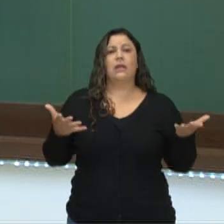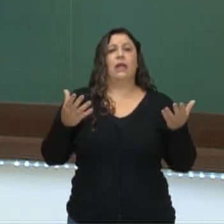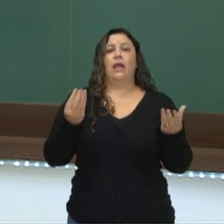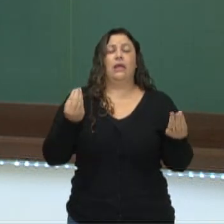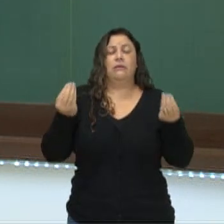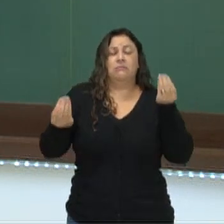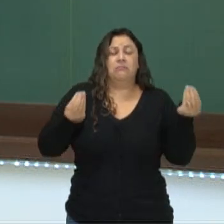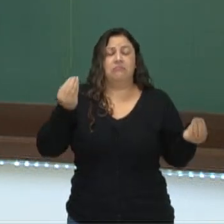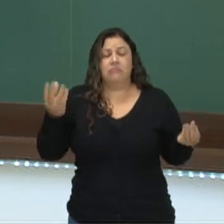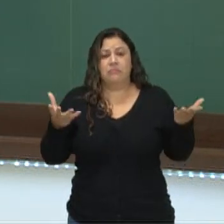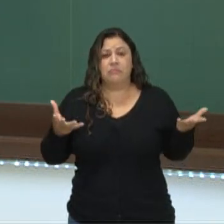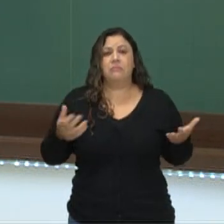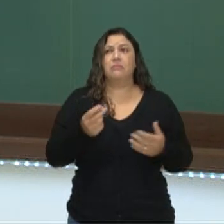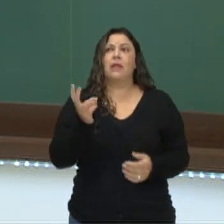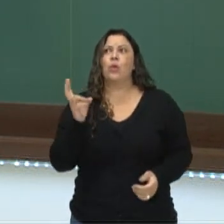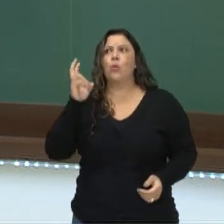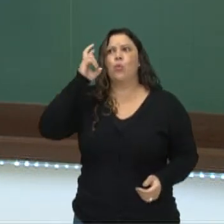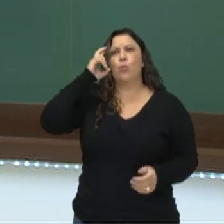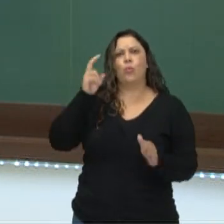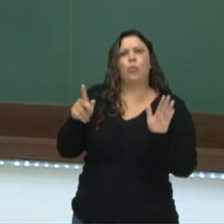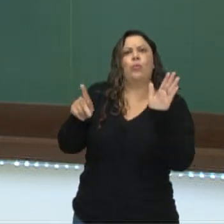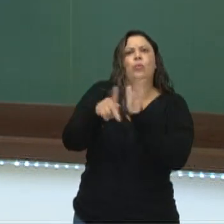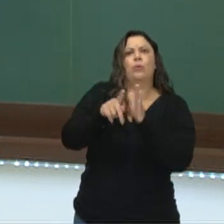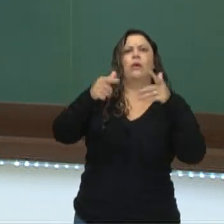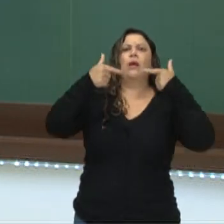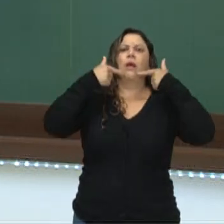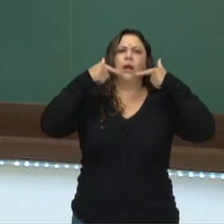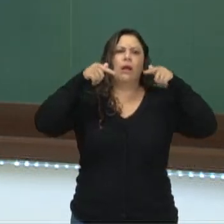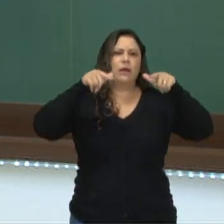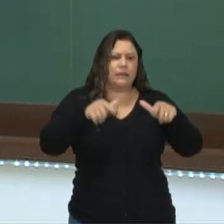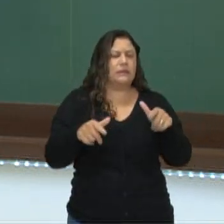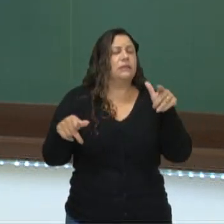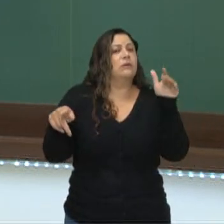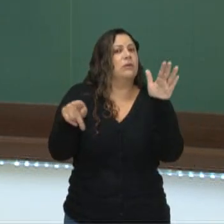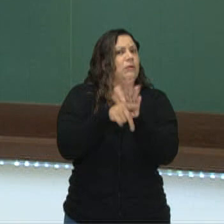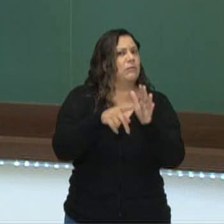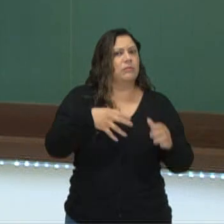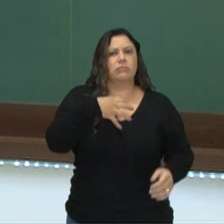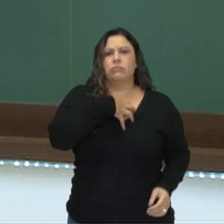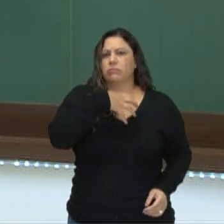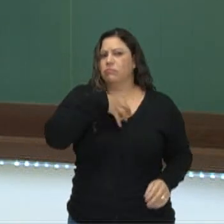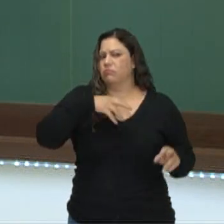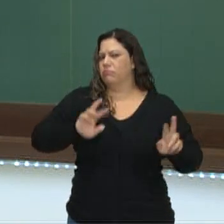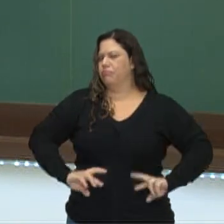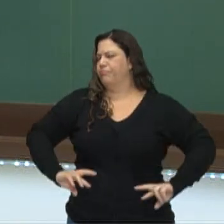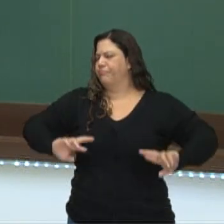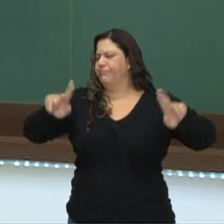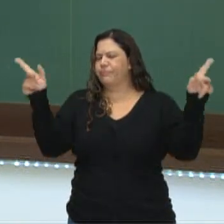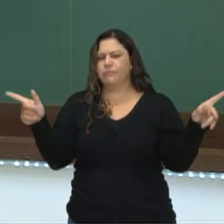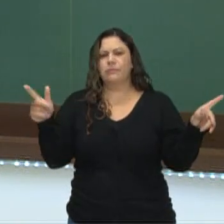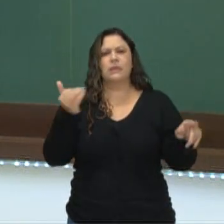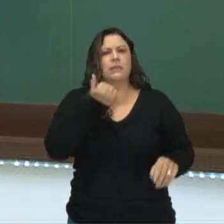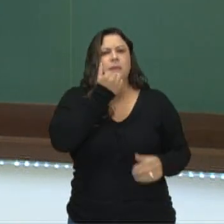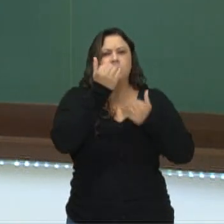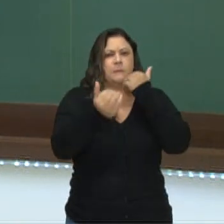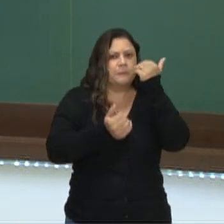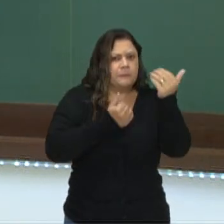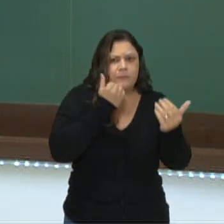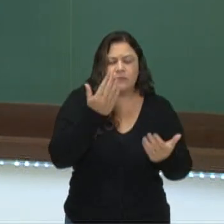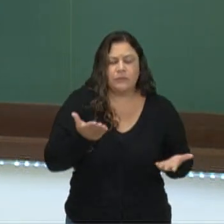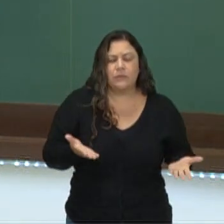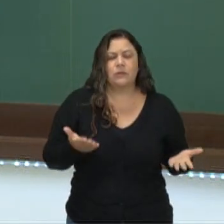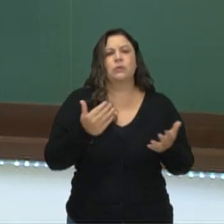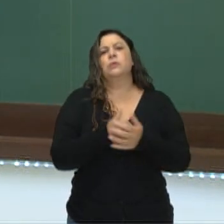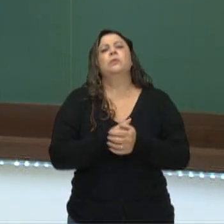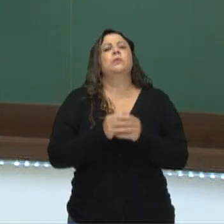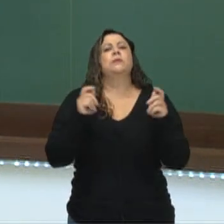desconfortável. Eles têm cultura própria, idioma próprio, maneira de viver diferente, mas eles não conseguem se colocar perante o